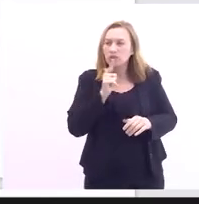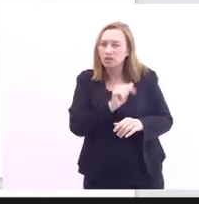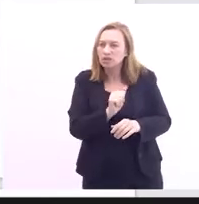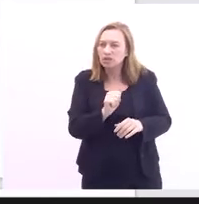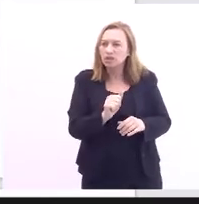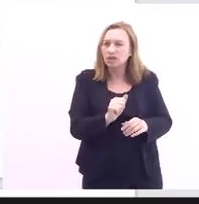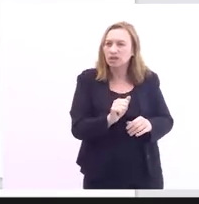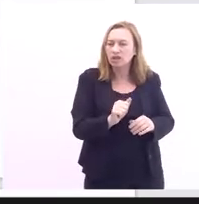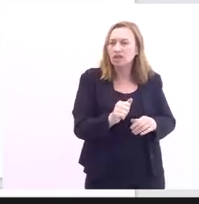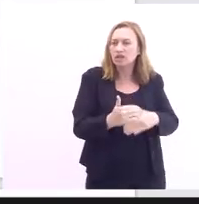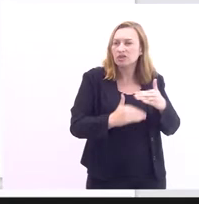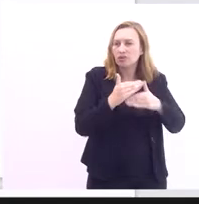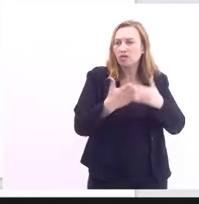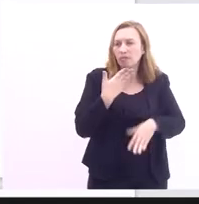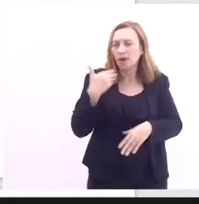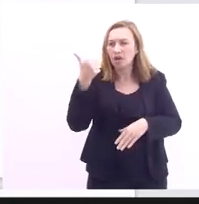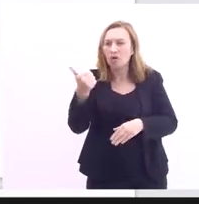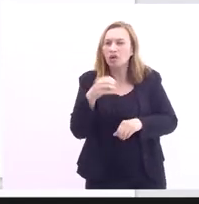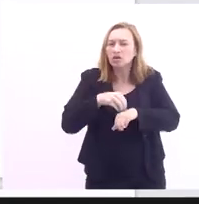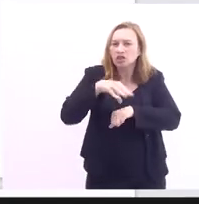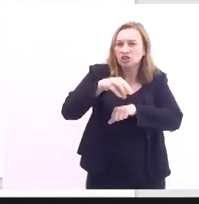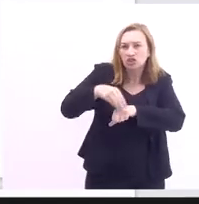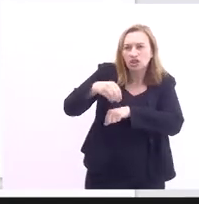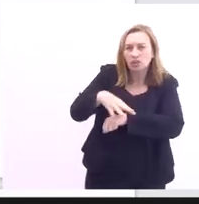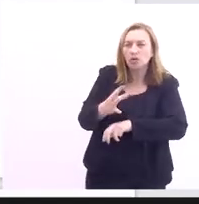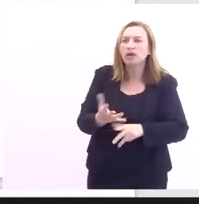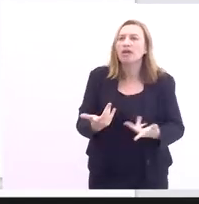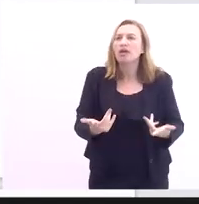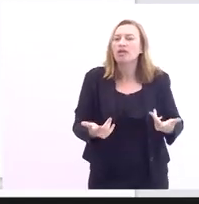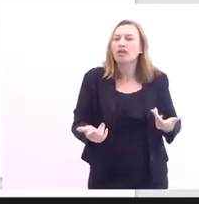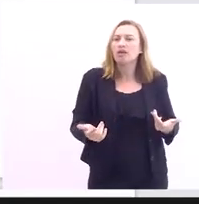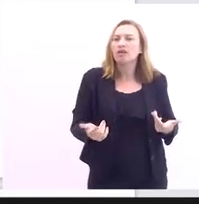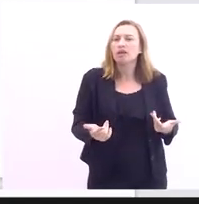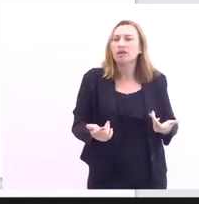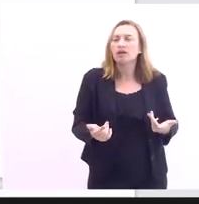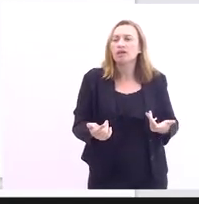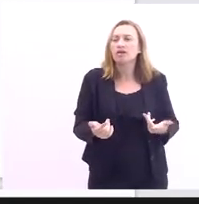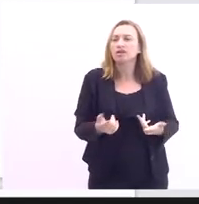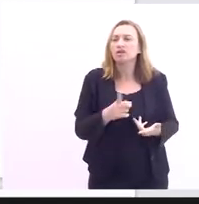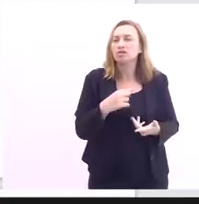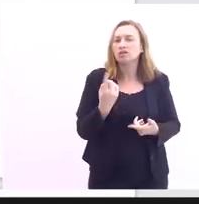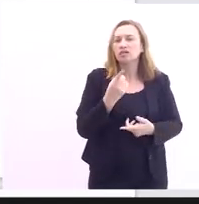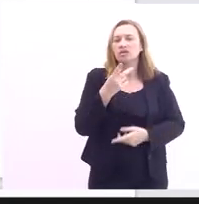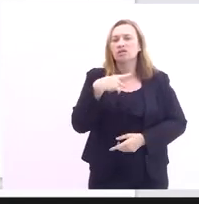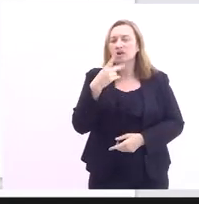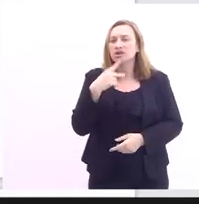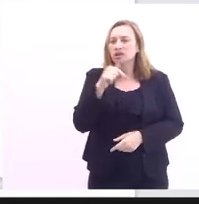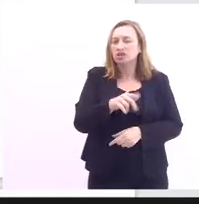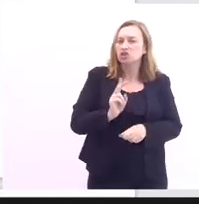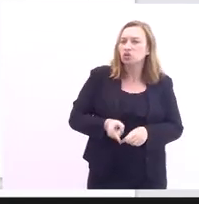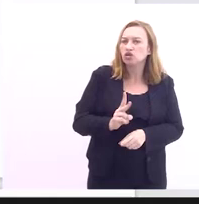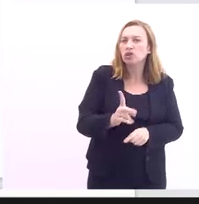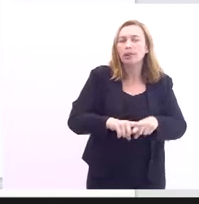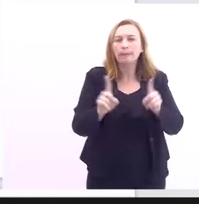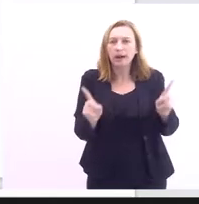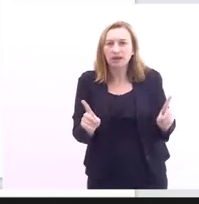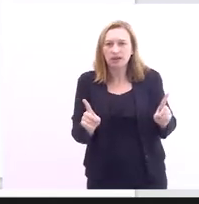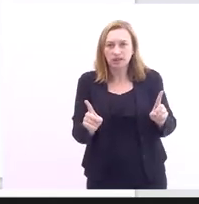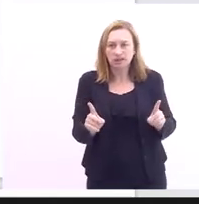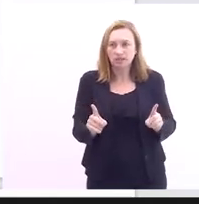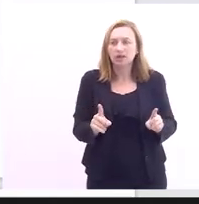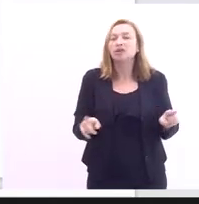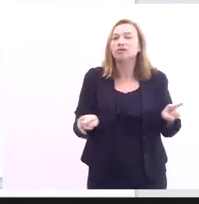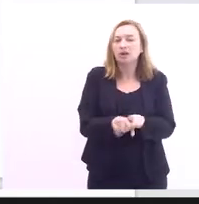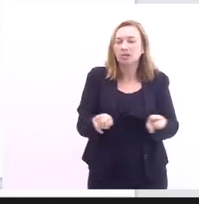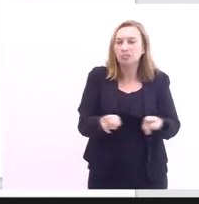indicador. São indicadores que, para a Enel, a gente está lidando aqui com indicador de continuidade, mas a gente